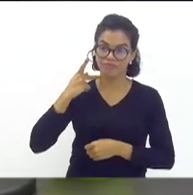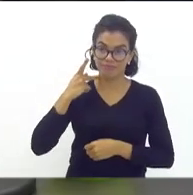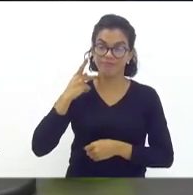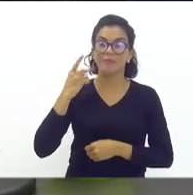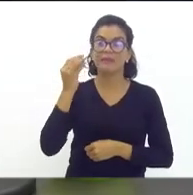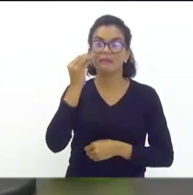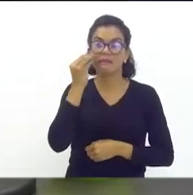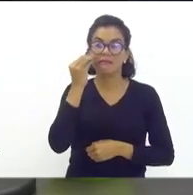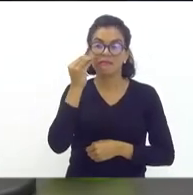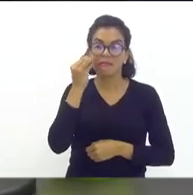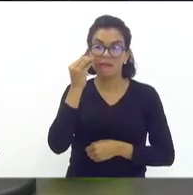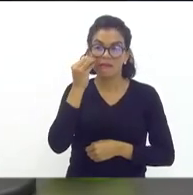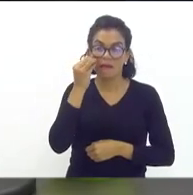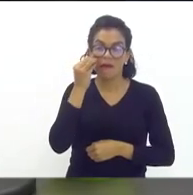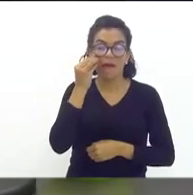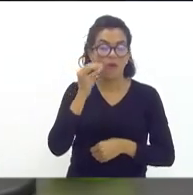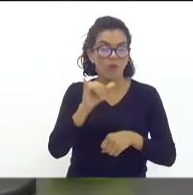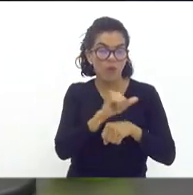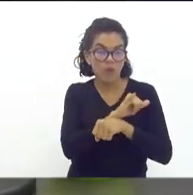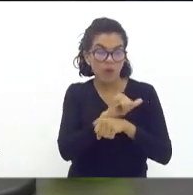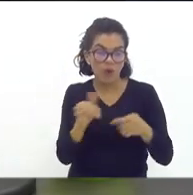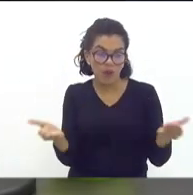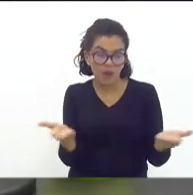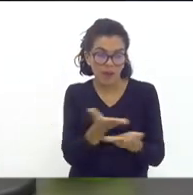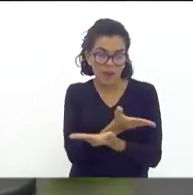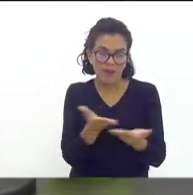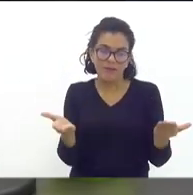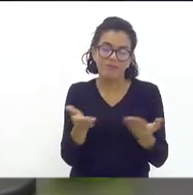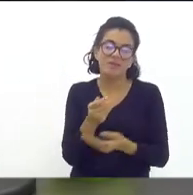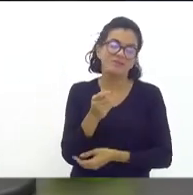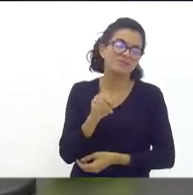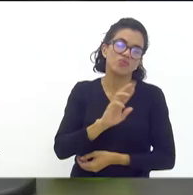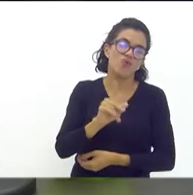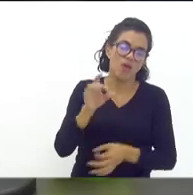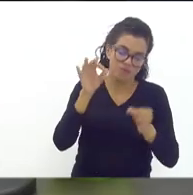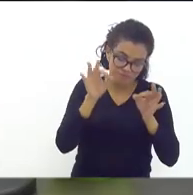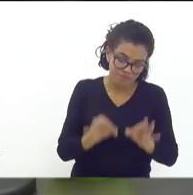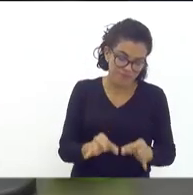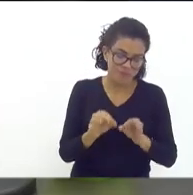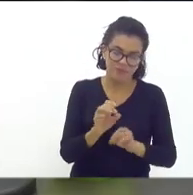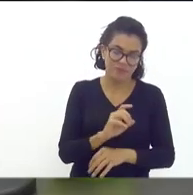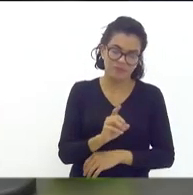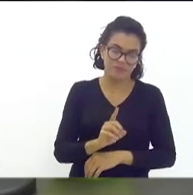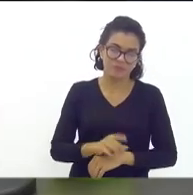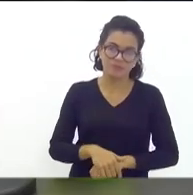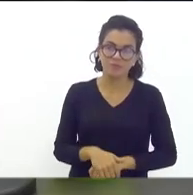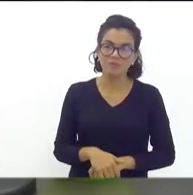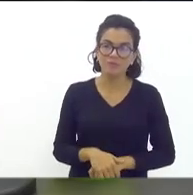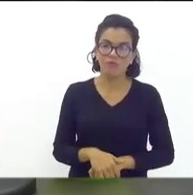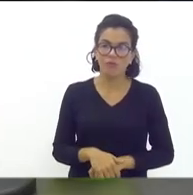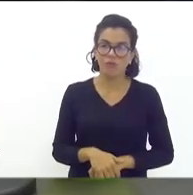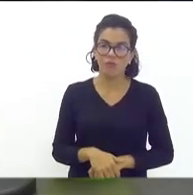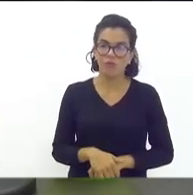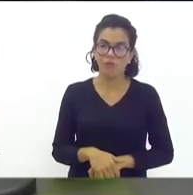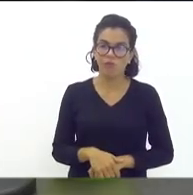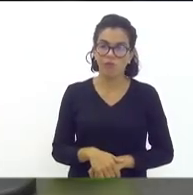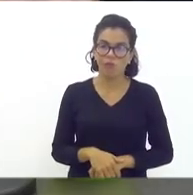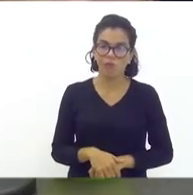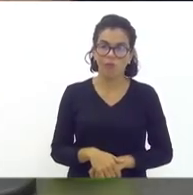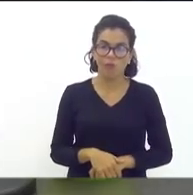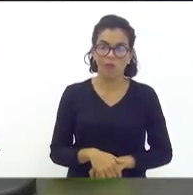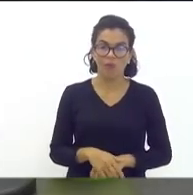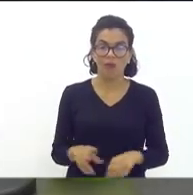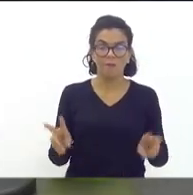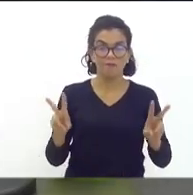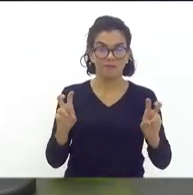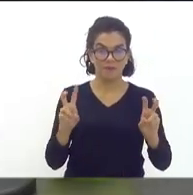criar uma forma de mediação mas isso ainda é uma pretensão agora é essa